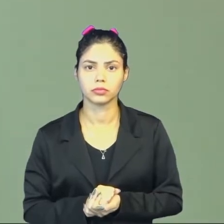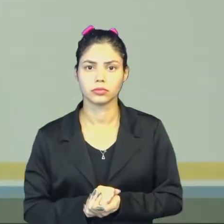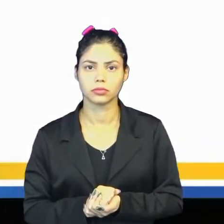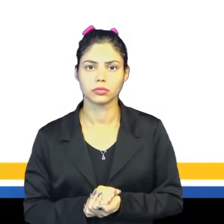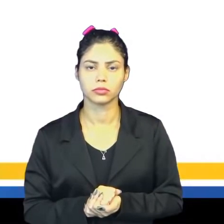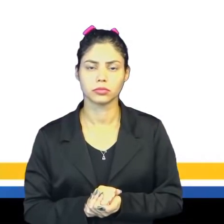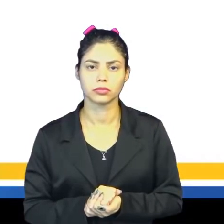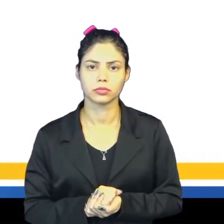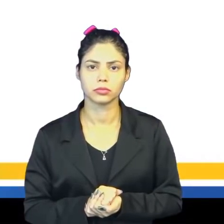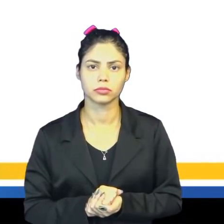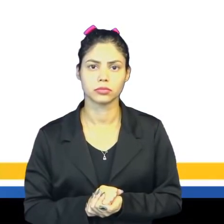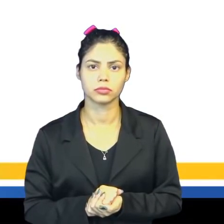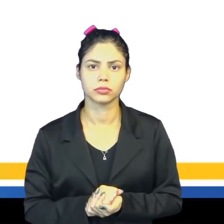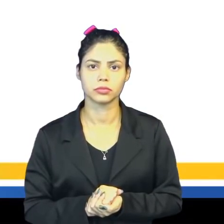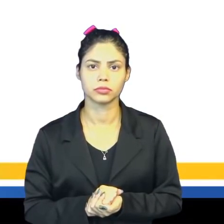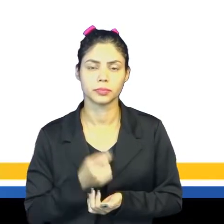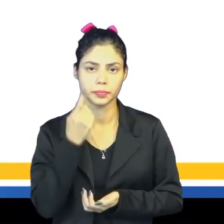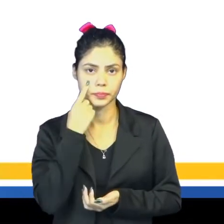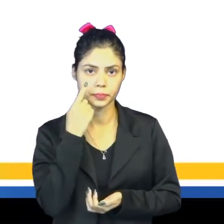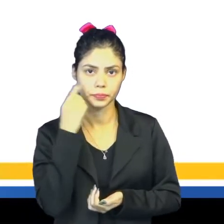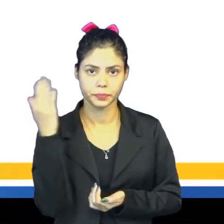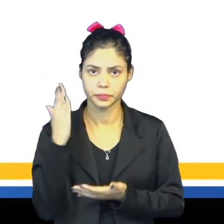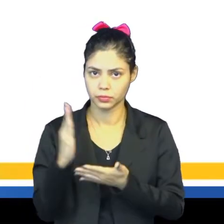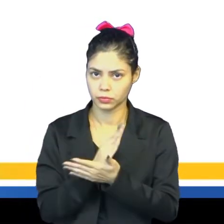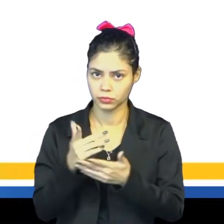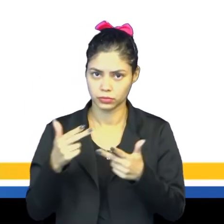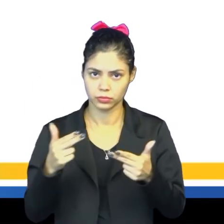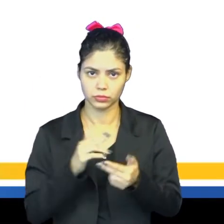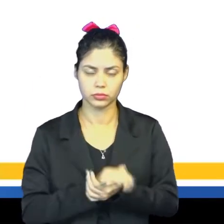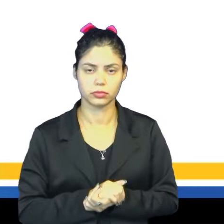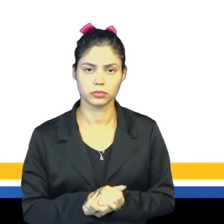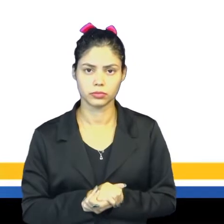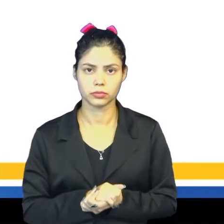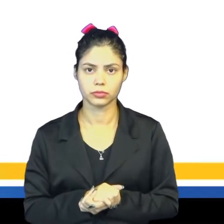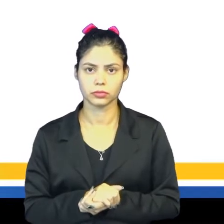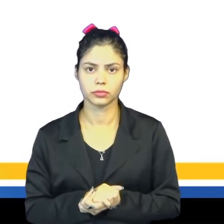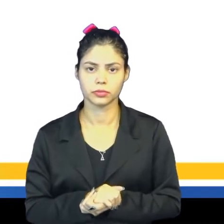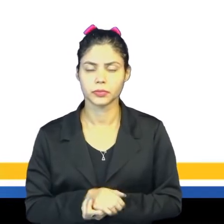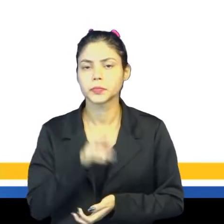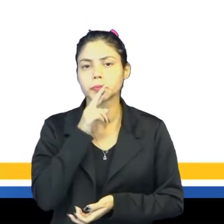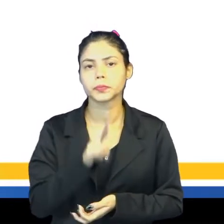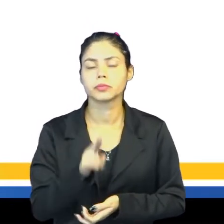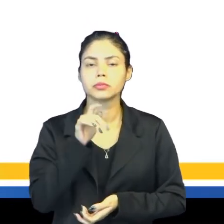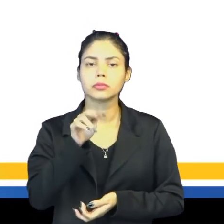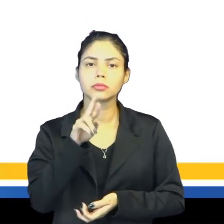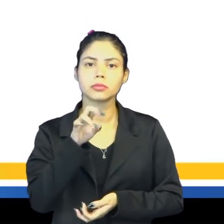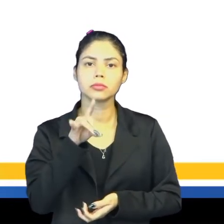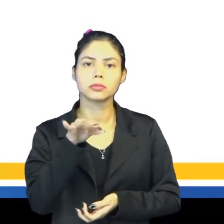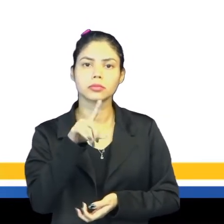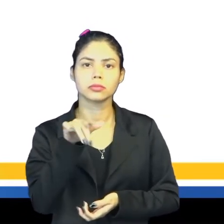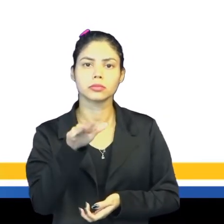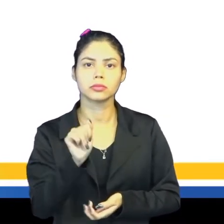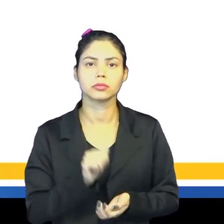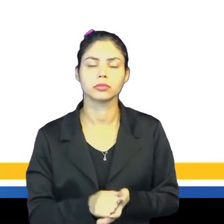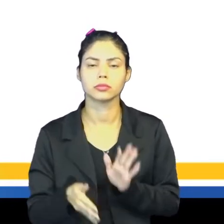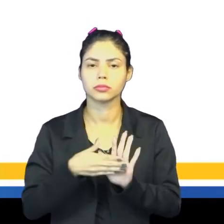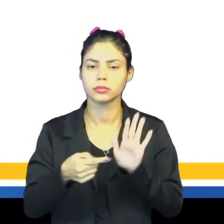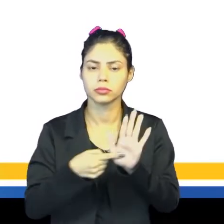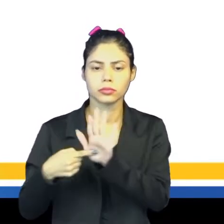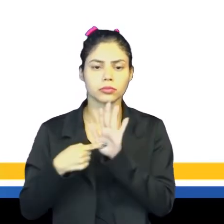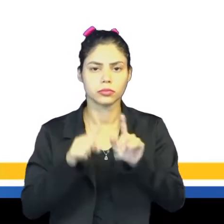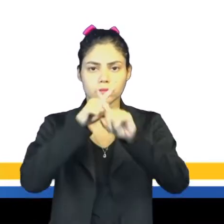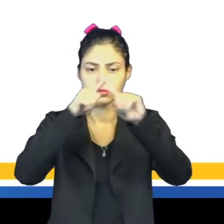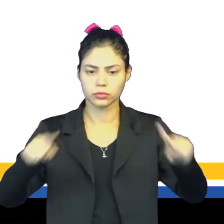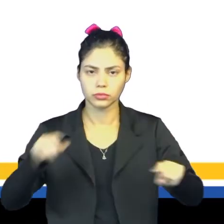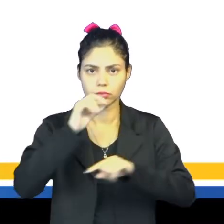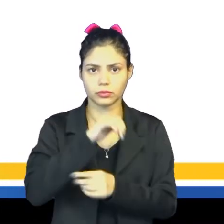Então, vamos aqui dar uma olhada em alguma coisa. O cálculo de grandeza é inversamente proporcional com regra